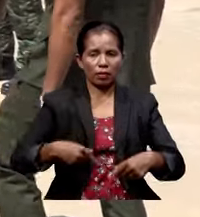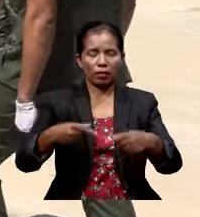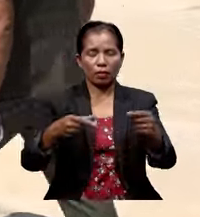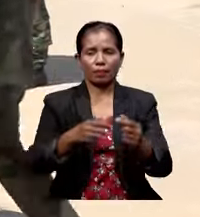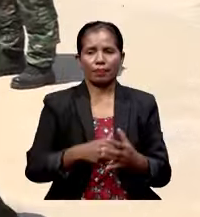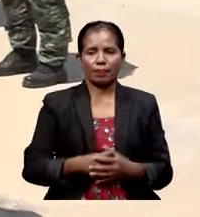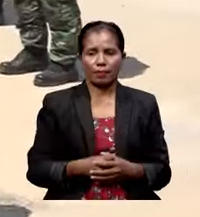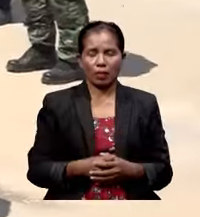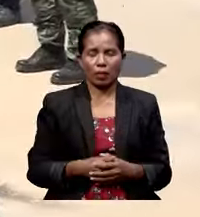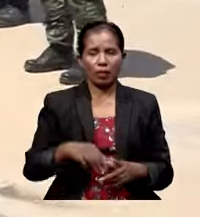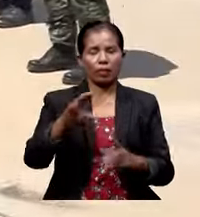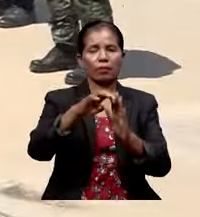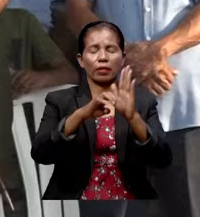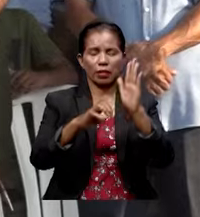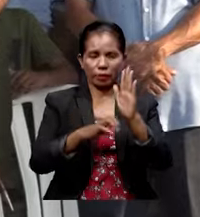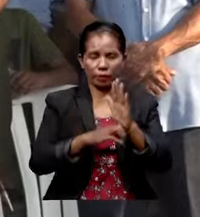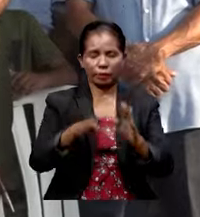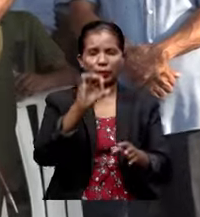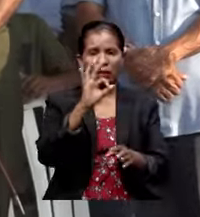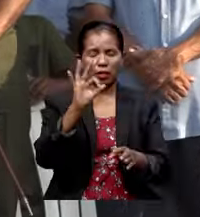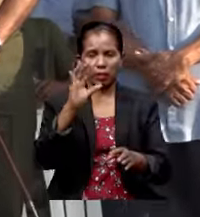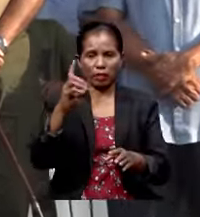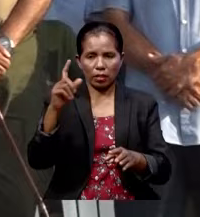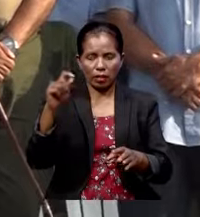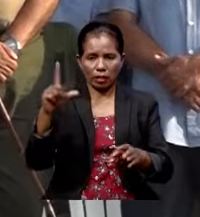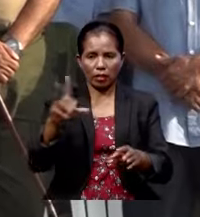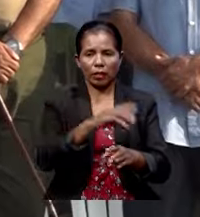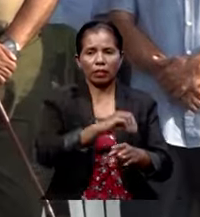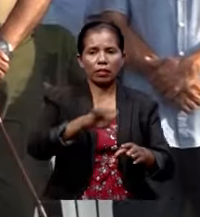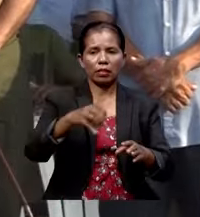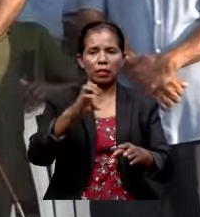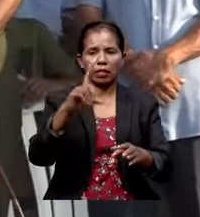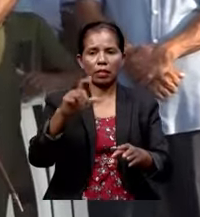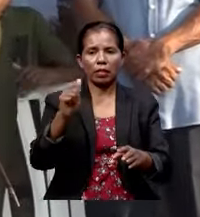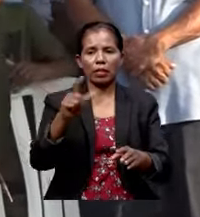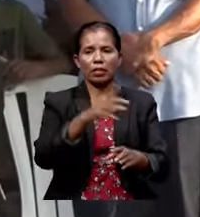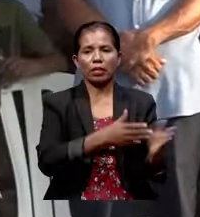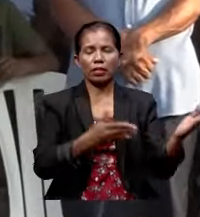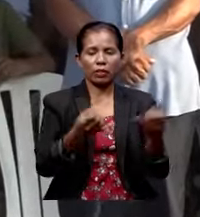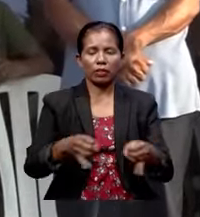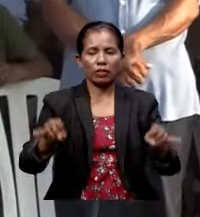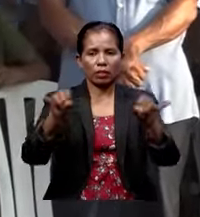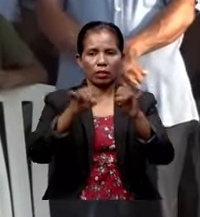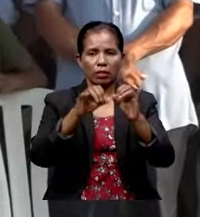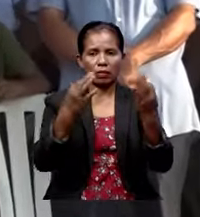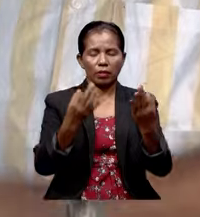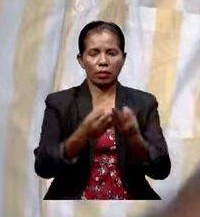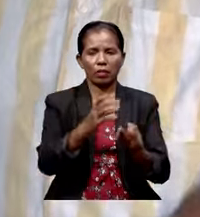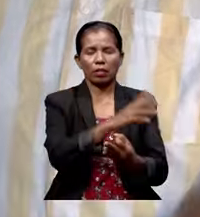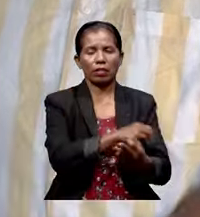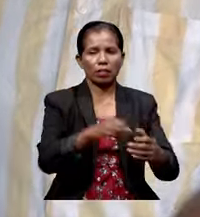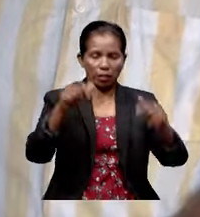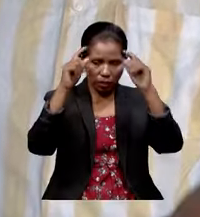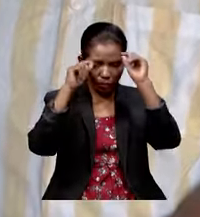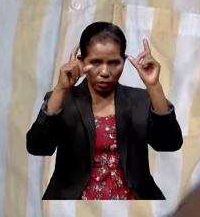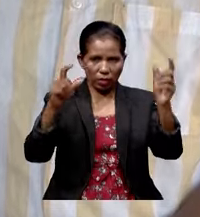Maukalu. Sefe Estado Maior General FF de Teli, Tenente General Falu Ratelaik, Lori Instituição Valentir Força Defesa